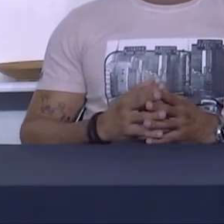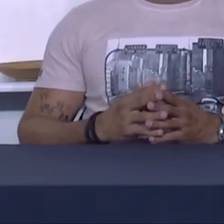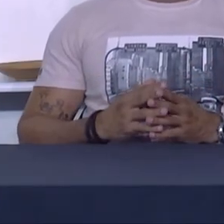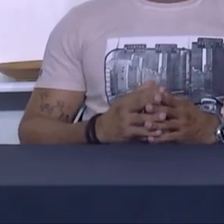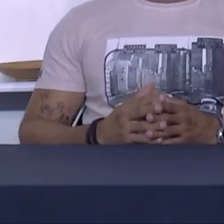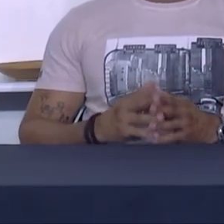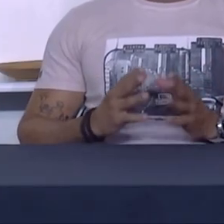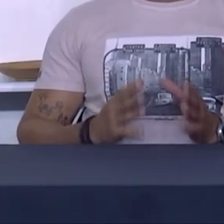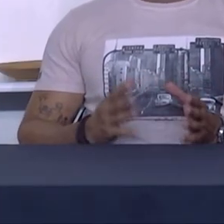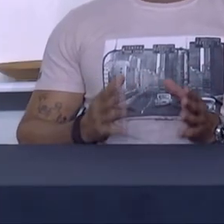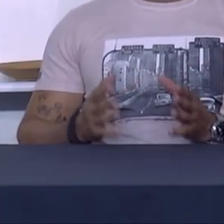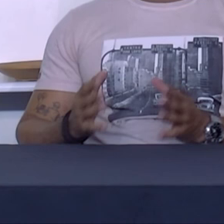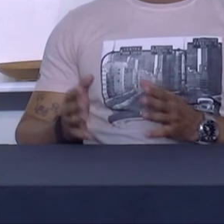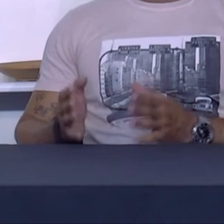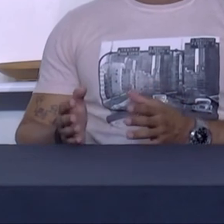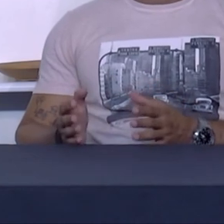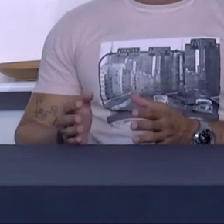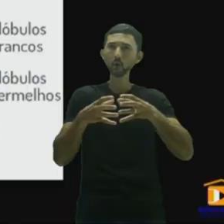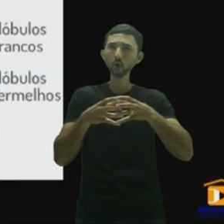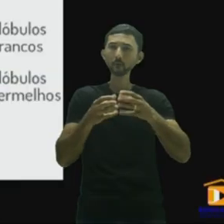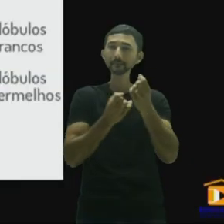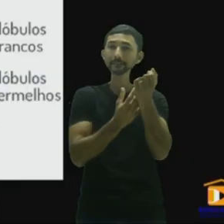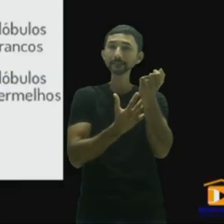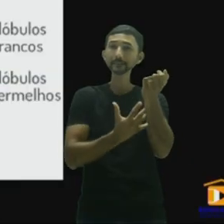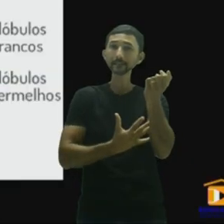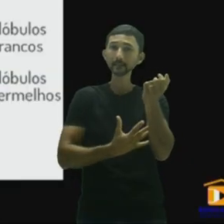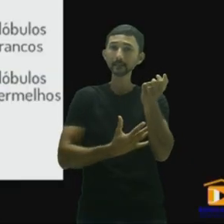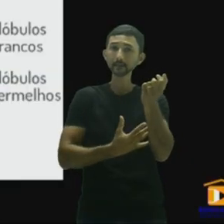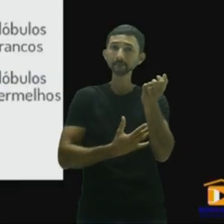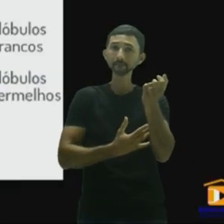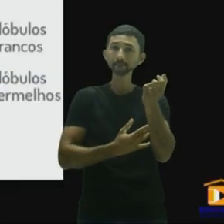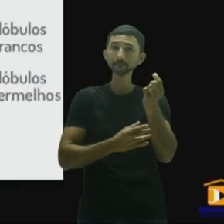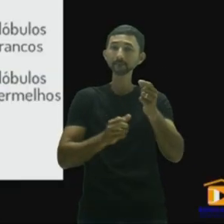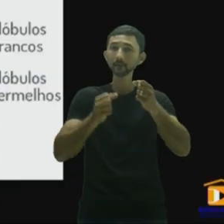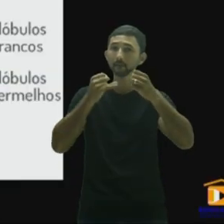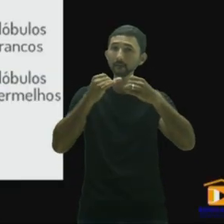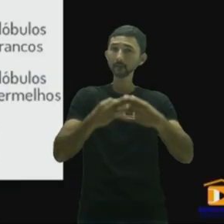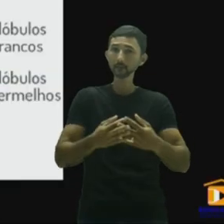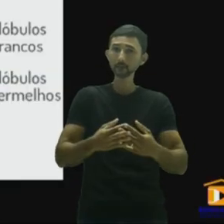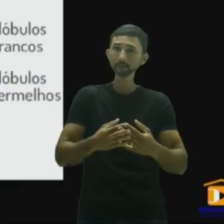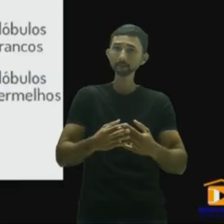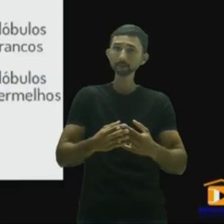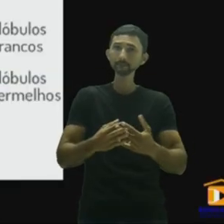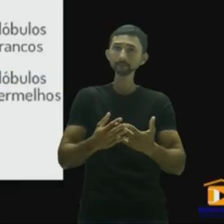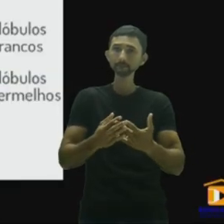vocês os sistemas sanguíneos. Né? E aqui para vocês nós temos o